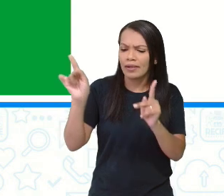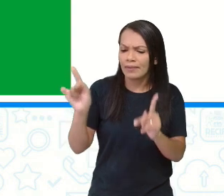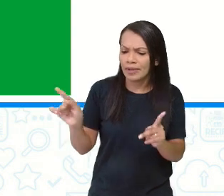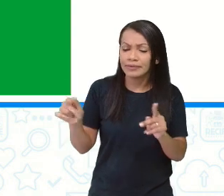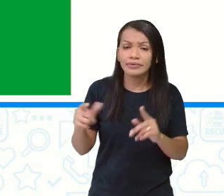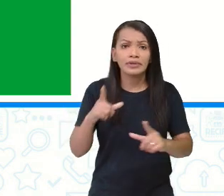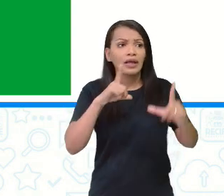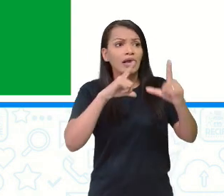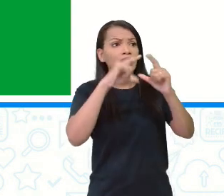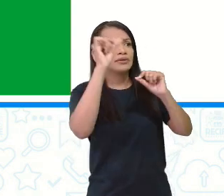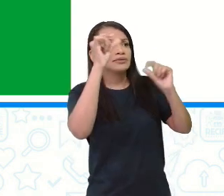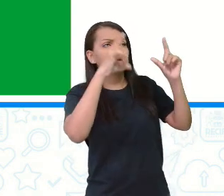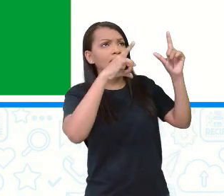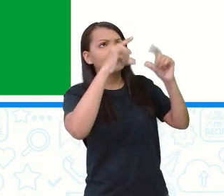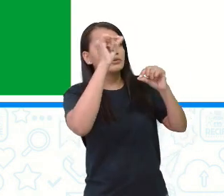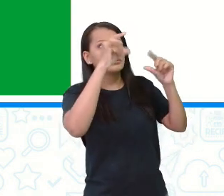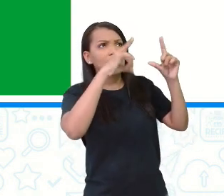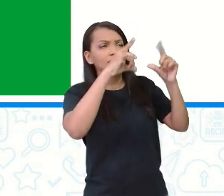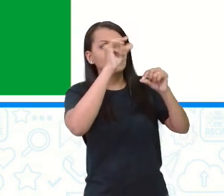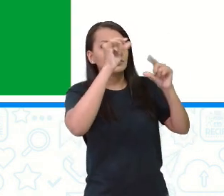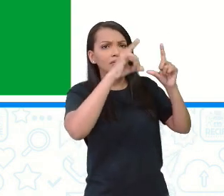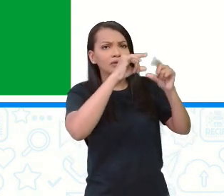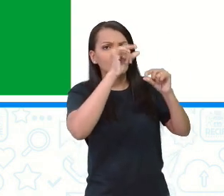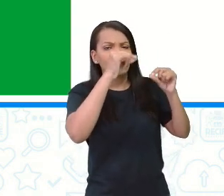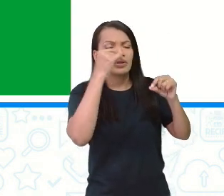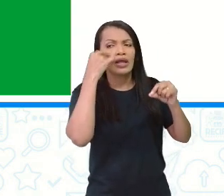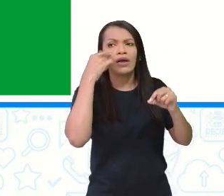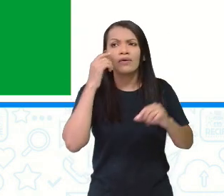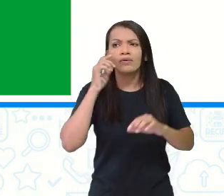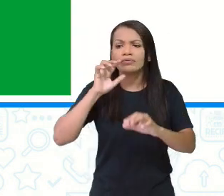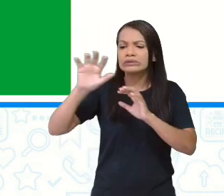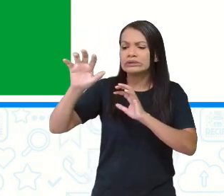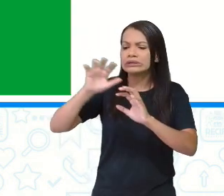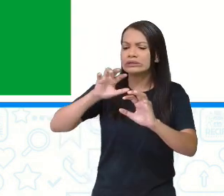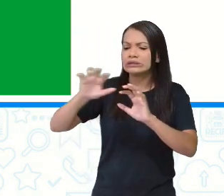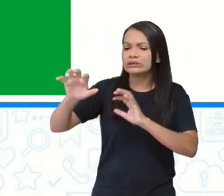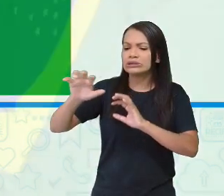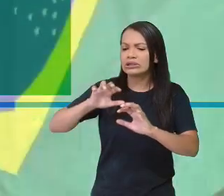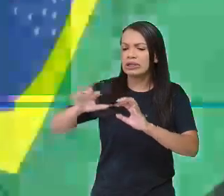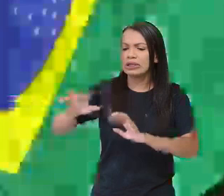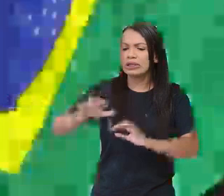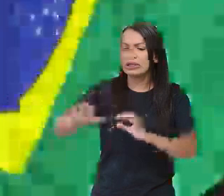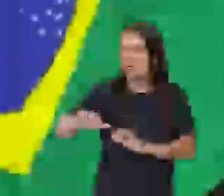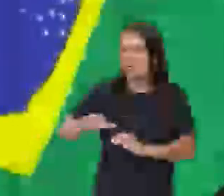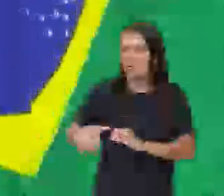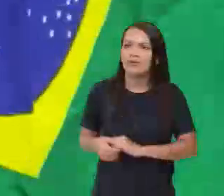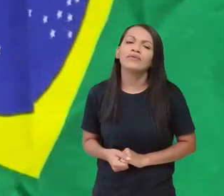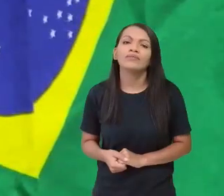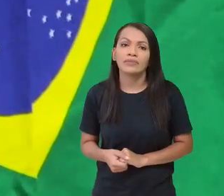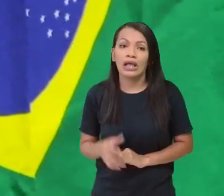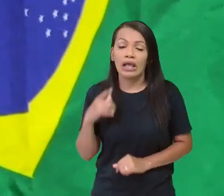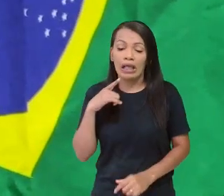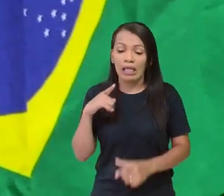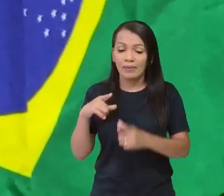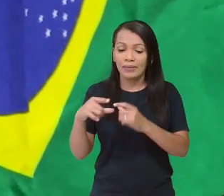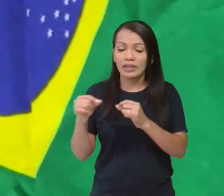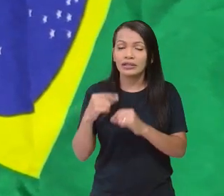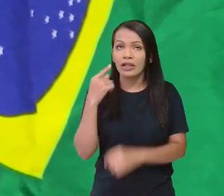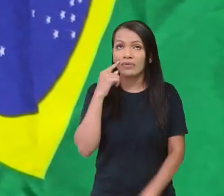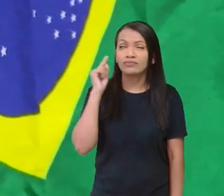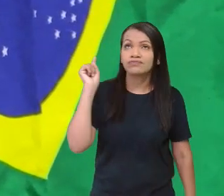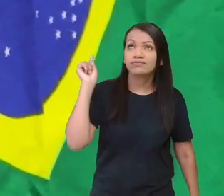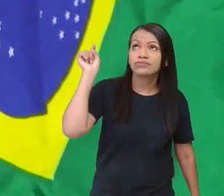estrelas? Os estados e o Distrito Federal. O Distrito Federal que fica na parte de cima. Que por tá isso sozinho, que tem só né?